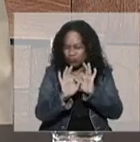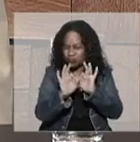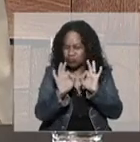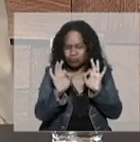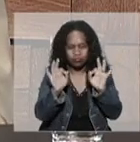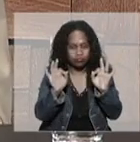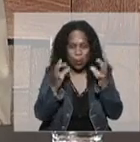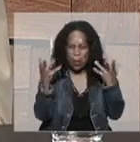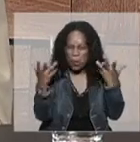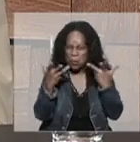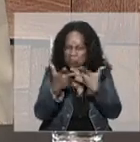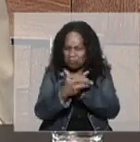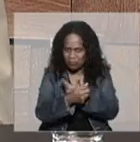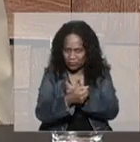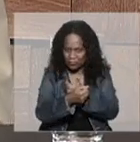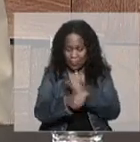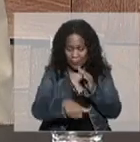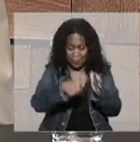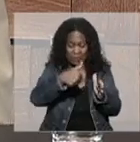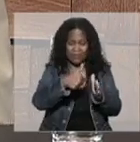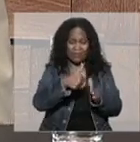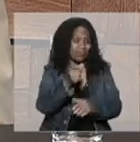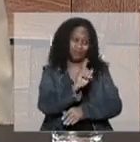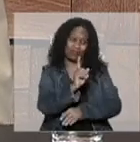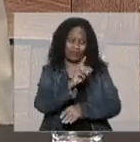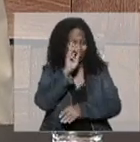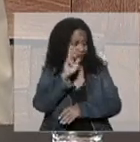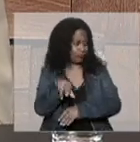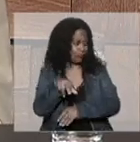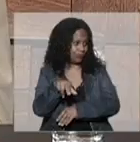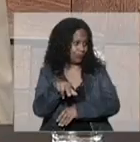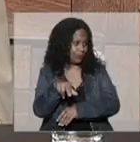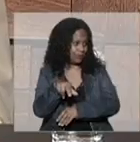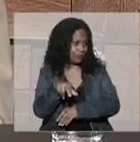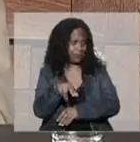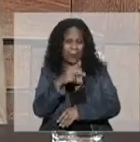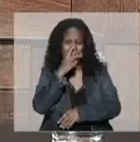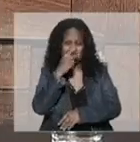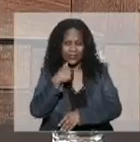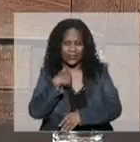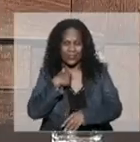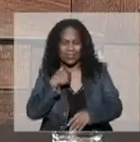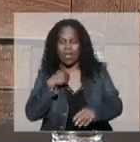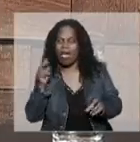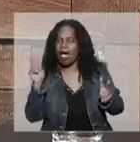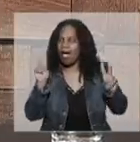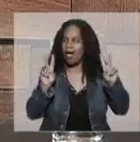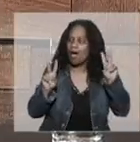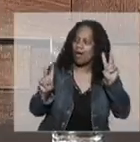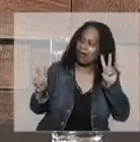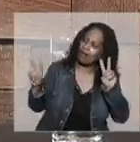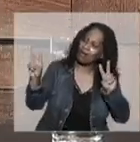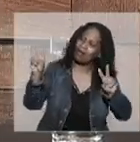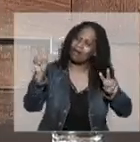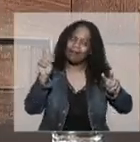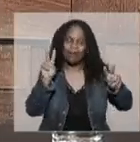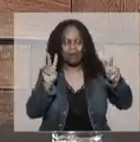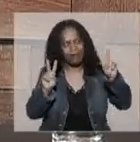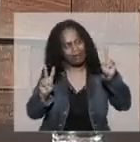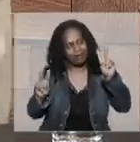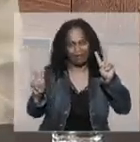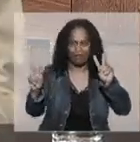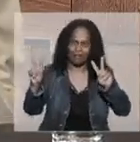locutores também fantástica. Na primeira vez eu não passei, que eu era meio hippie, andava de sandália com sola de